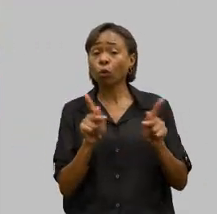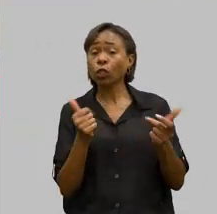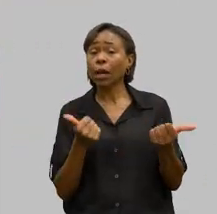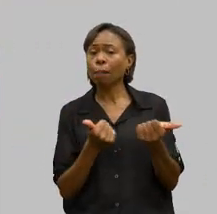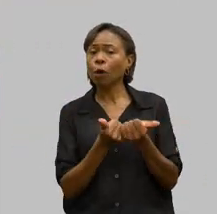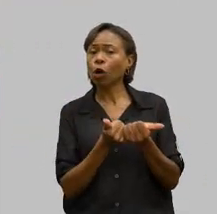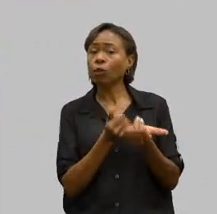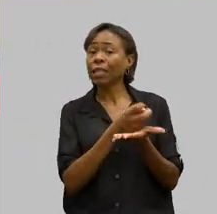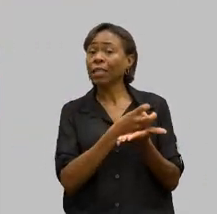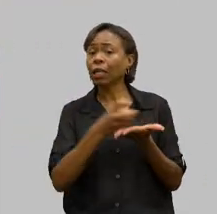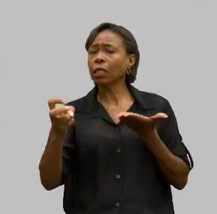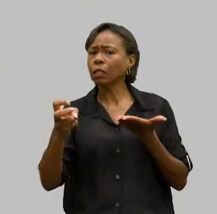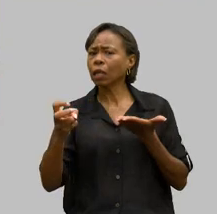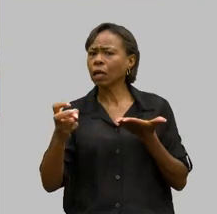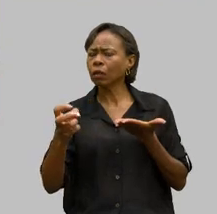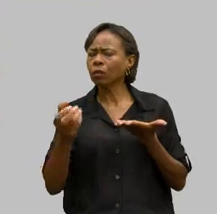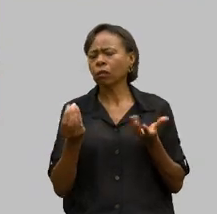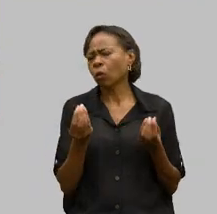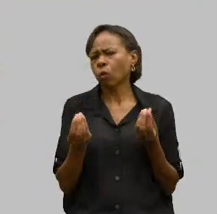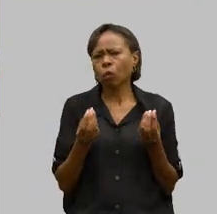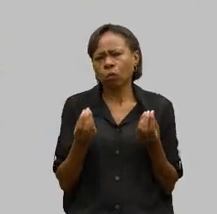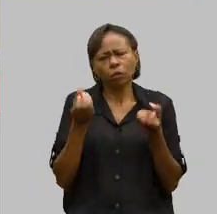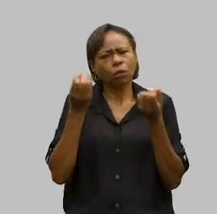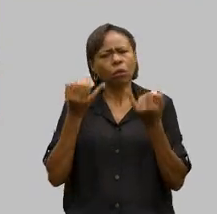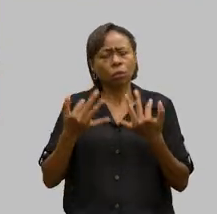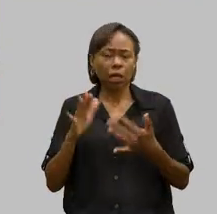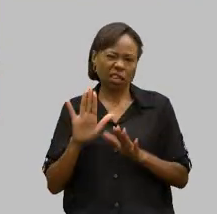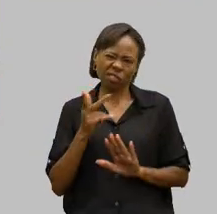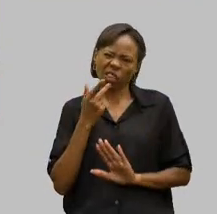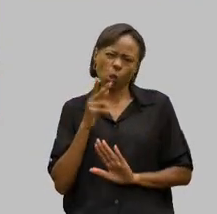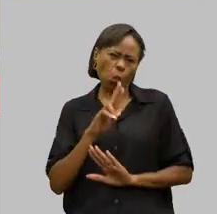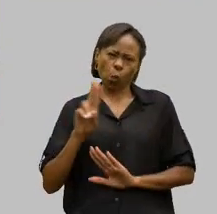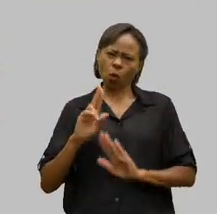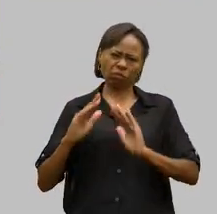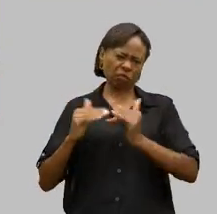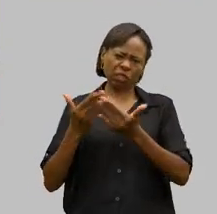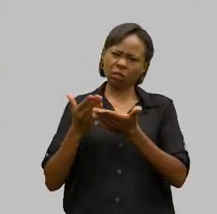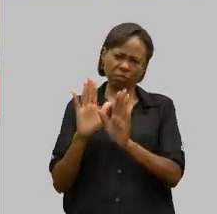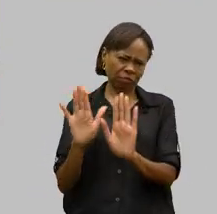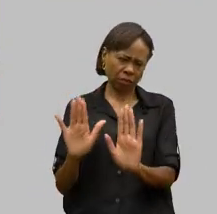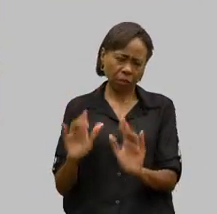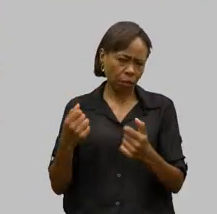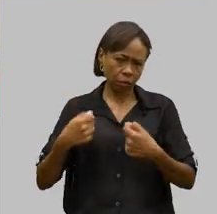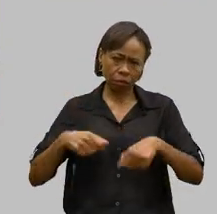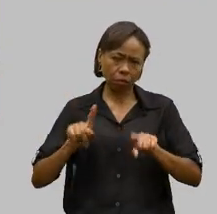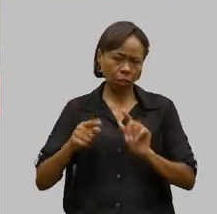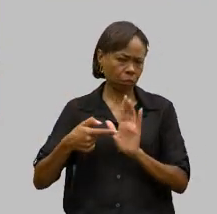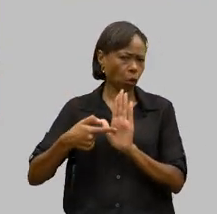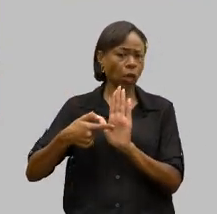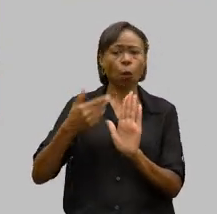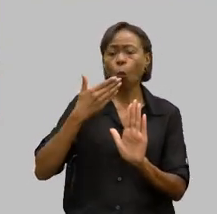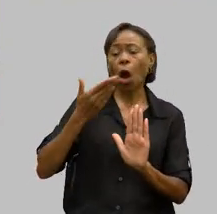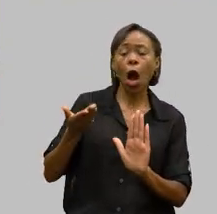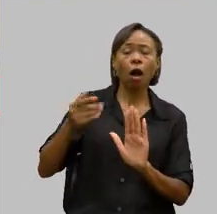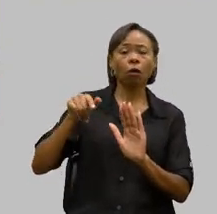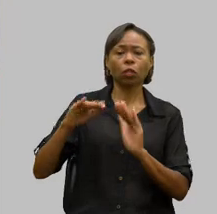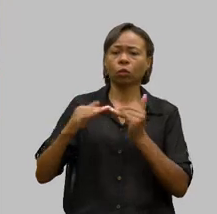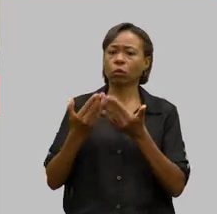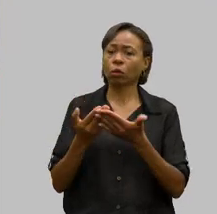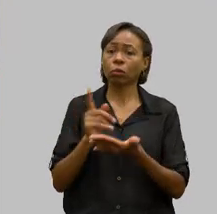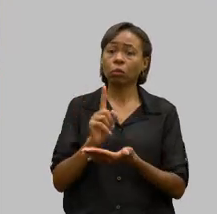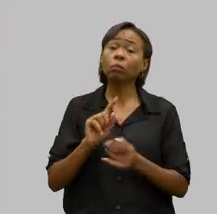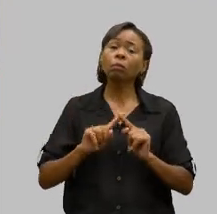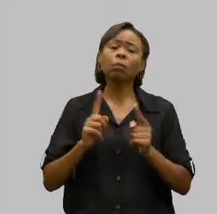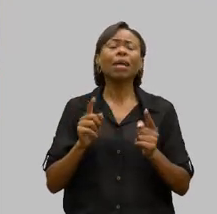explicar melhor para a gente a dinâmica. Eu não vou citar a escola, porque eu acho que não é o caso de ficar expondo uma escola, mas a